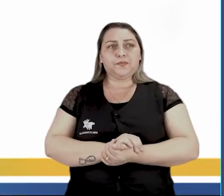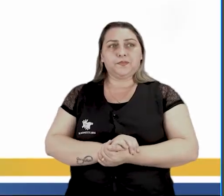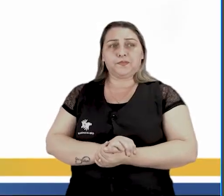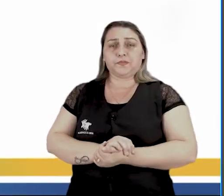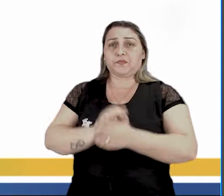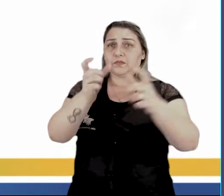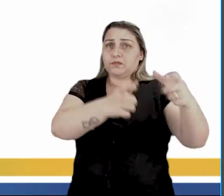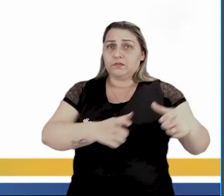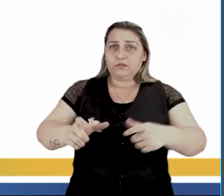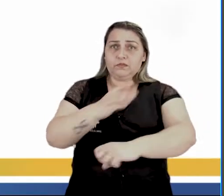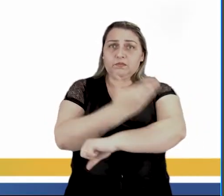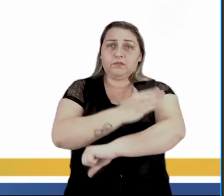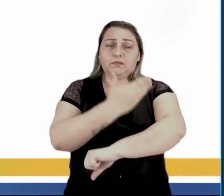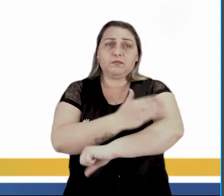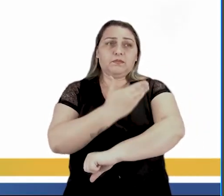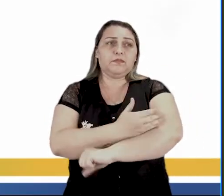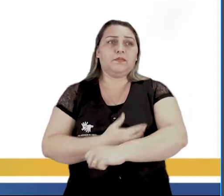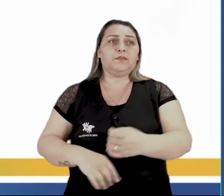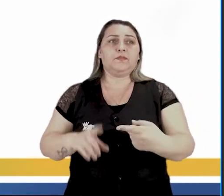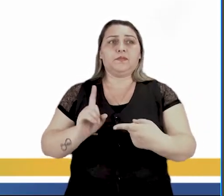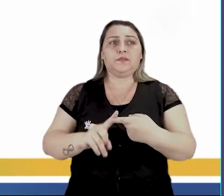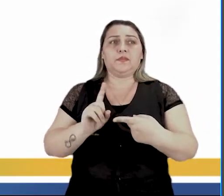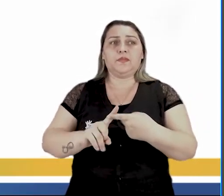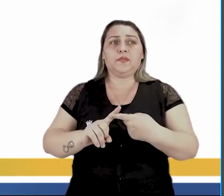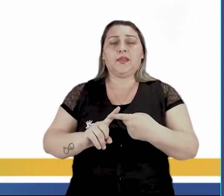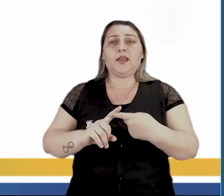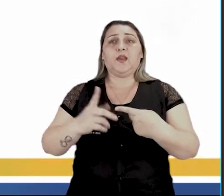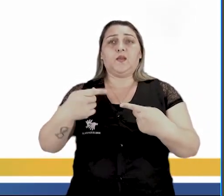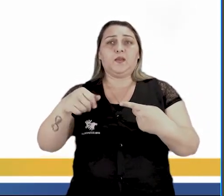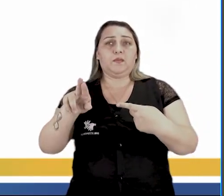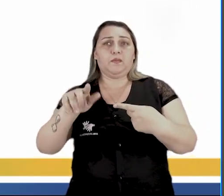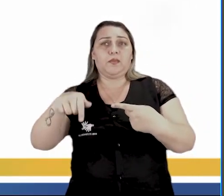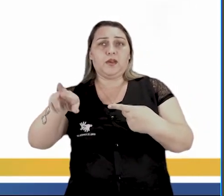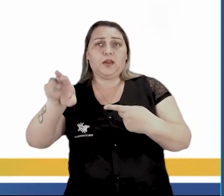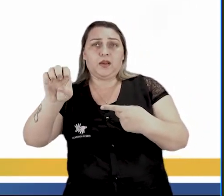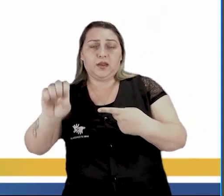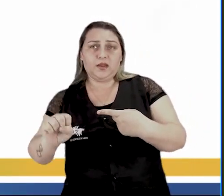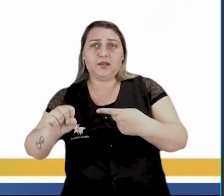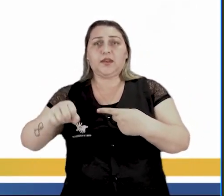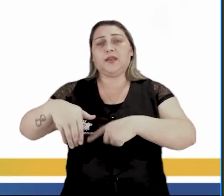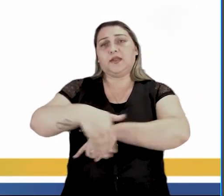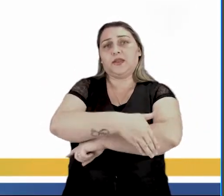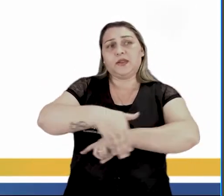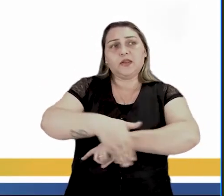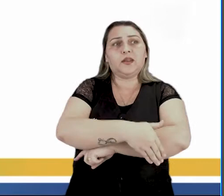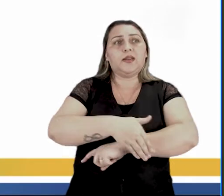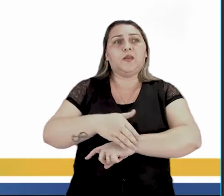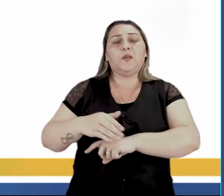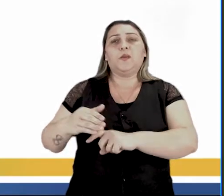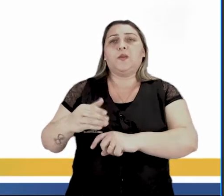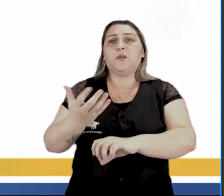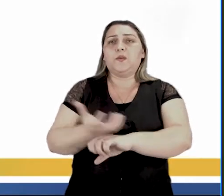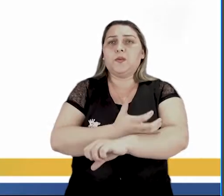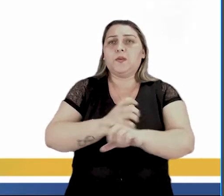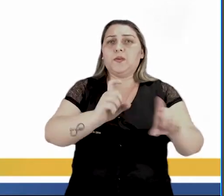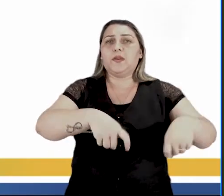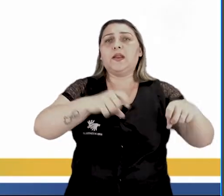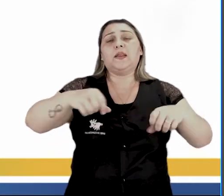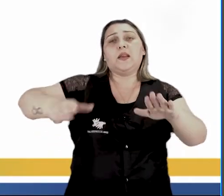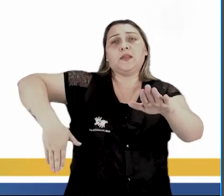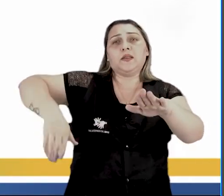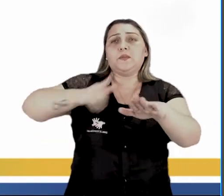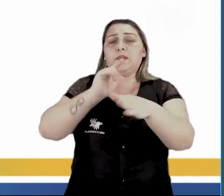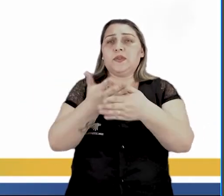Os espaços para a prática do lazer são esses aí: os parques, as estradas, os campos, as